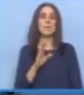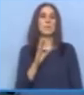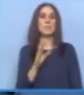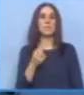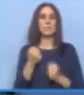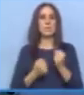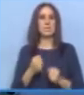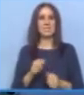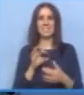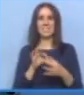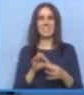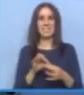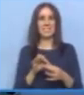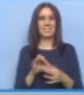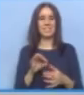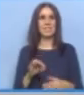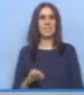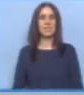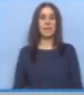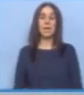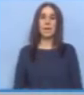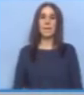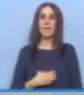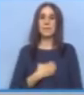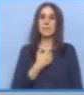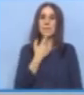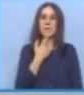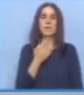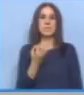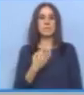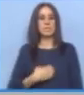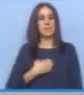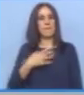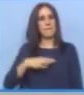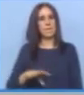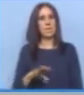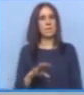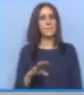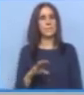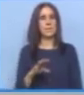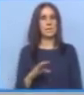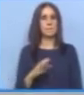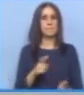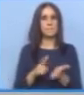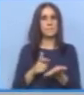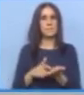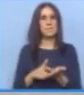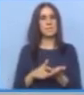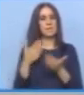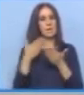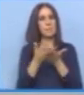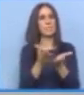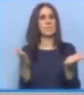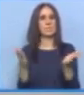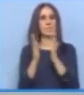protesto. Essa ligação da manhã. É este significado. No fundo, quer-se significar que é preciso abrirmos-nos